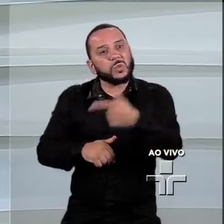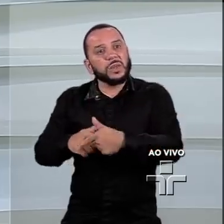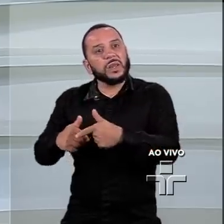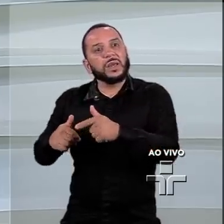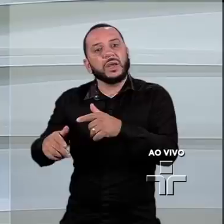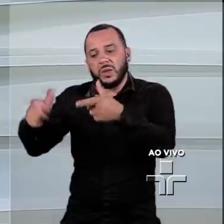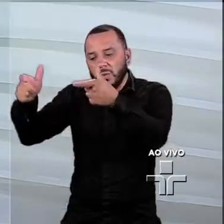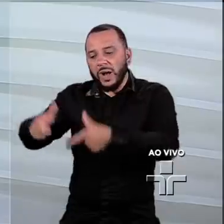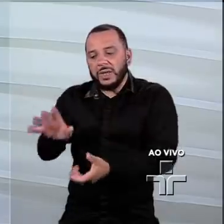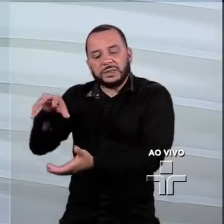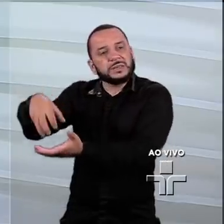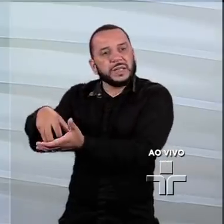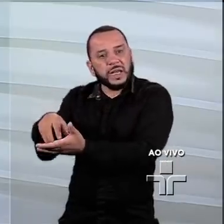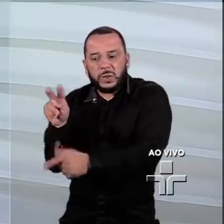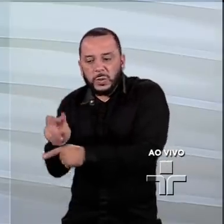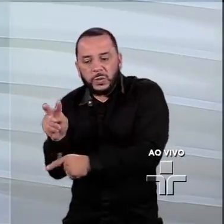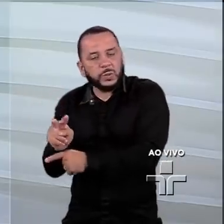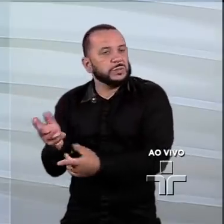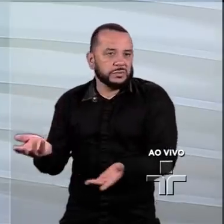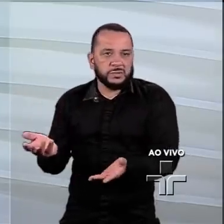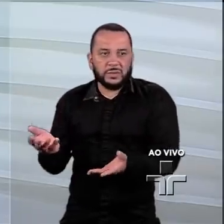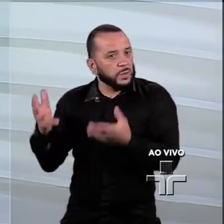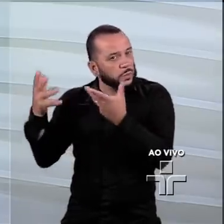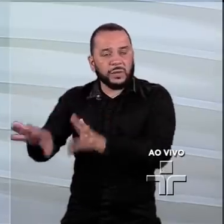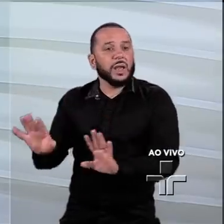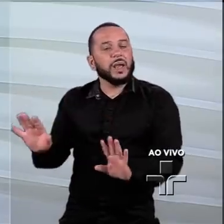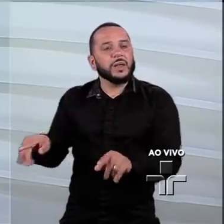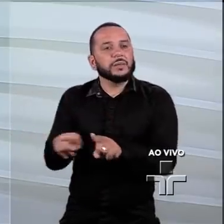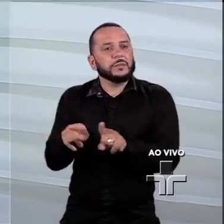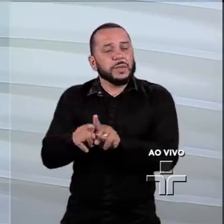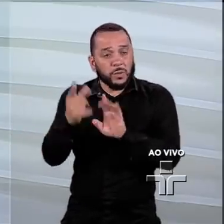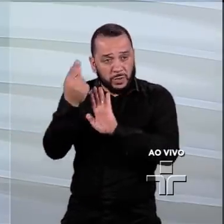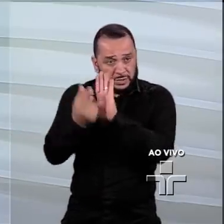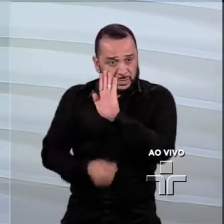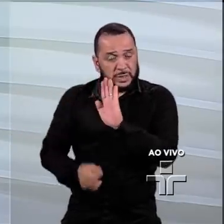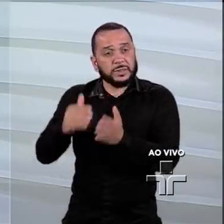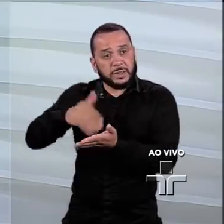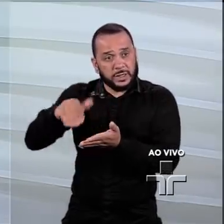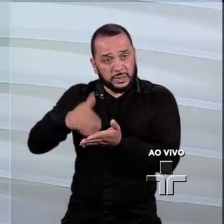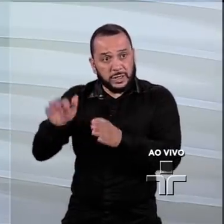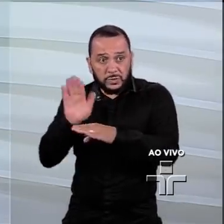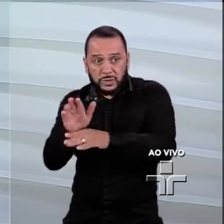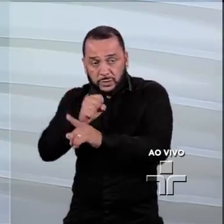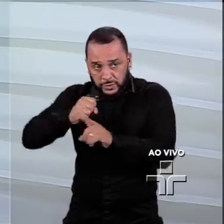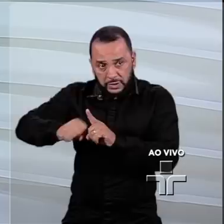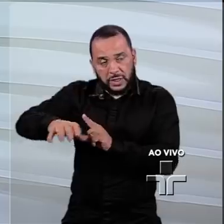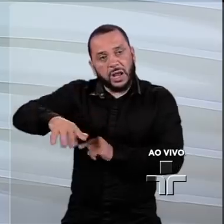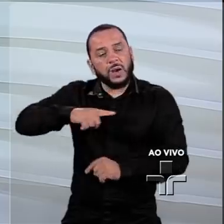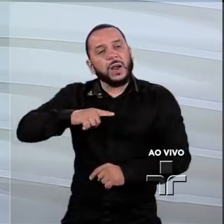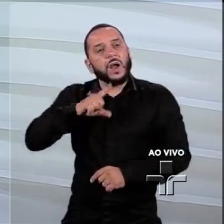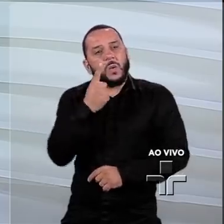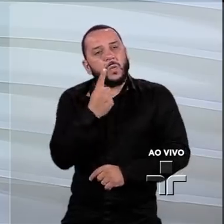abrigos. O orçamento da Secretaria de Assistência Social aqui na cidade de São Paulo é